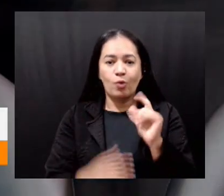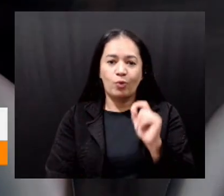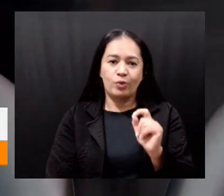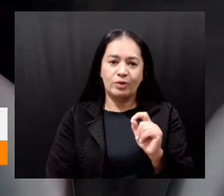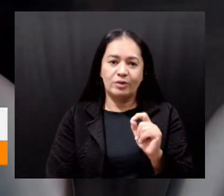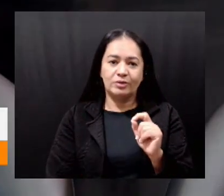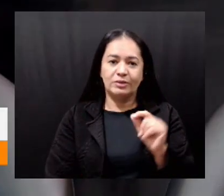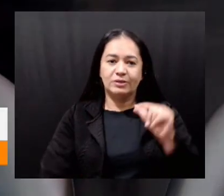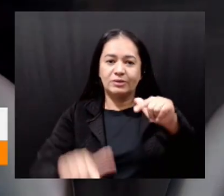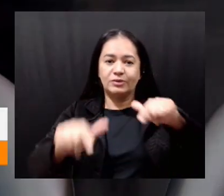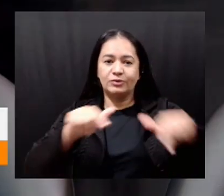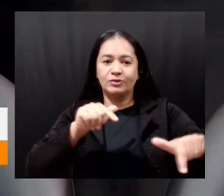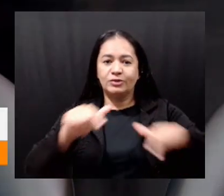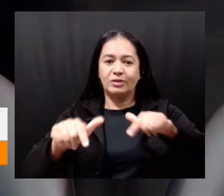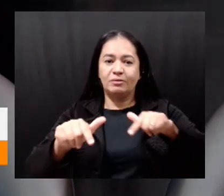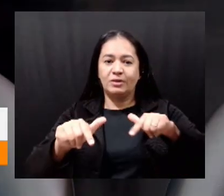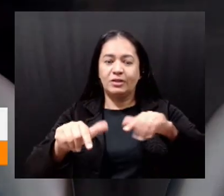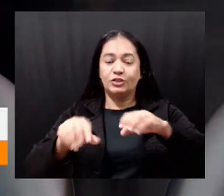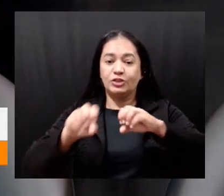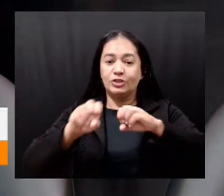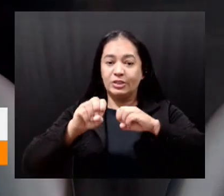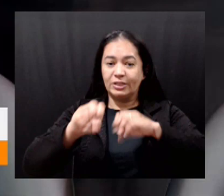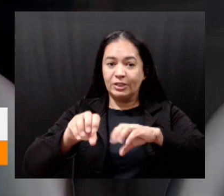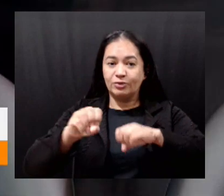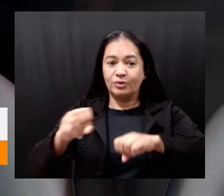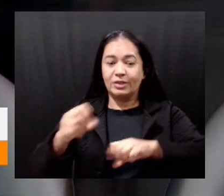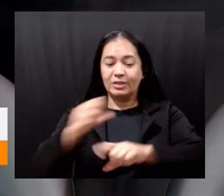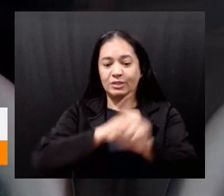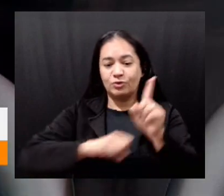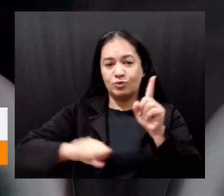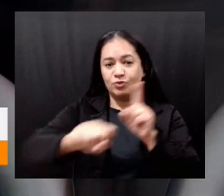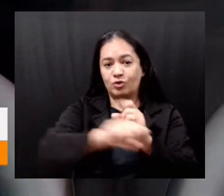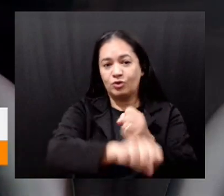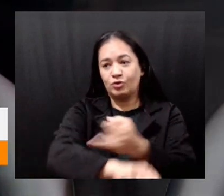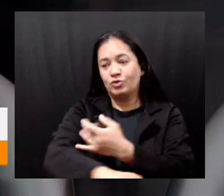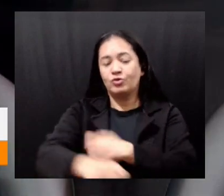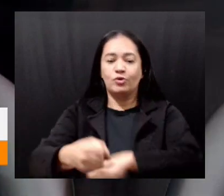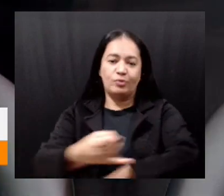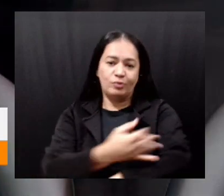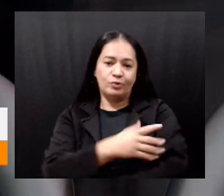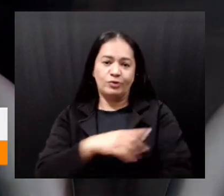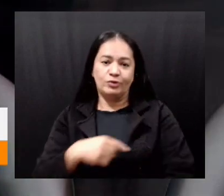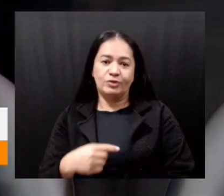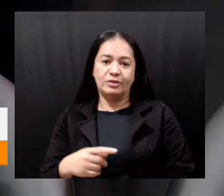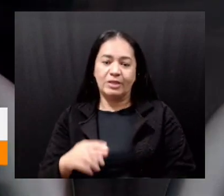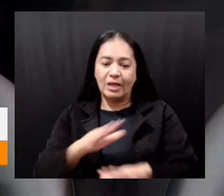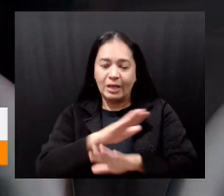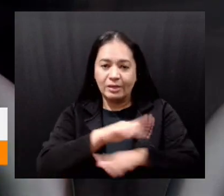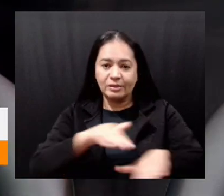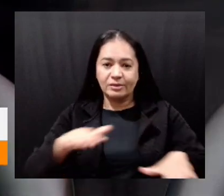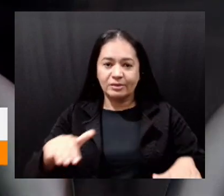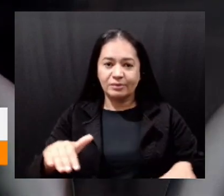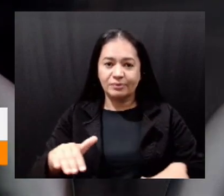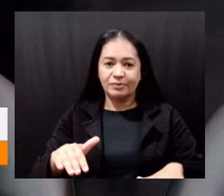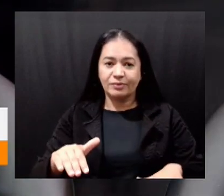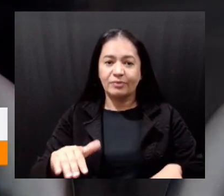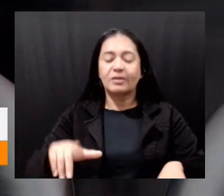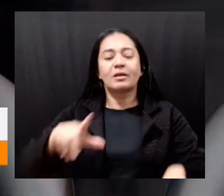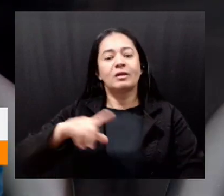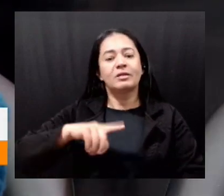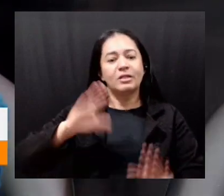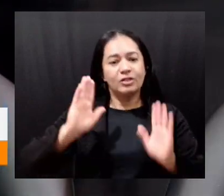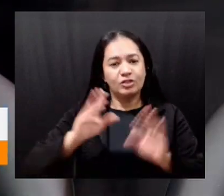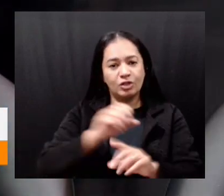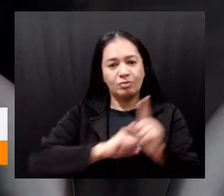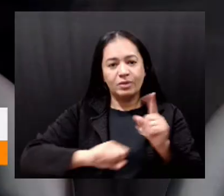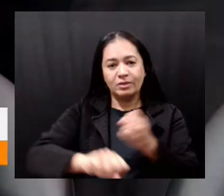educação socioemocional, né? A gente ouve falar muito disso. As crianças têm uma educação socioemocional para não entrar em conflitos,